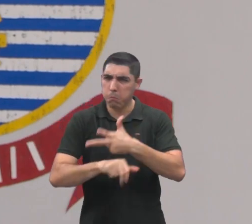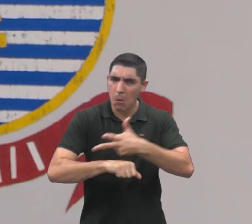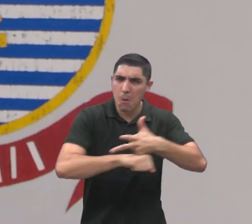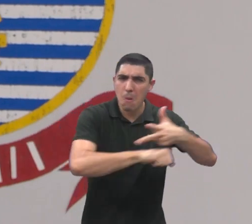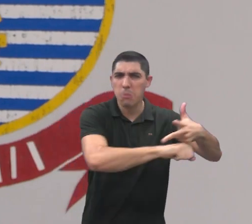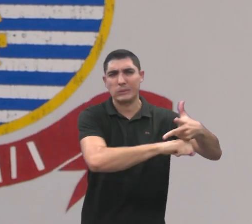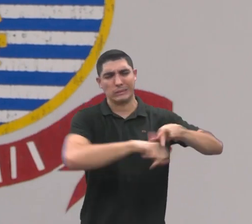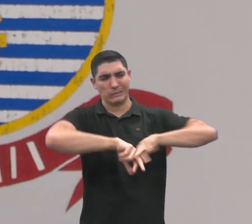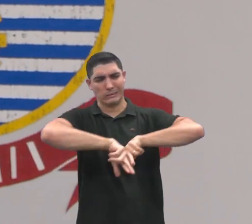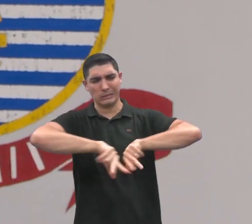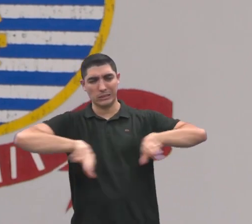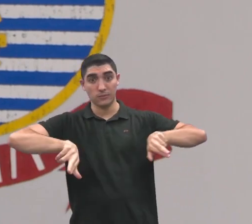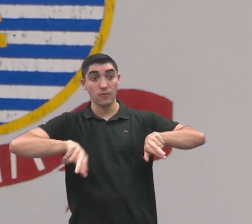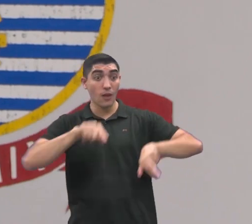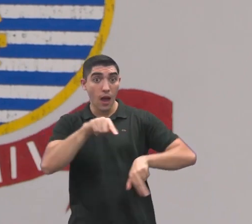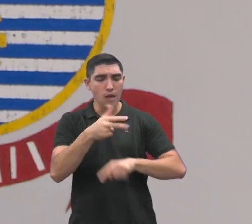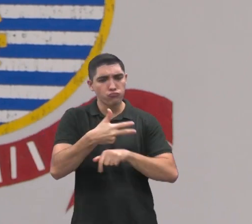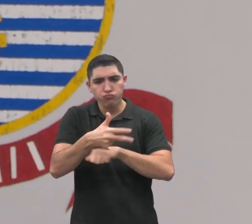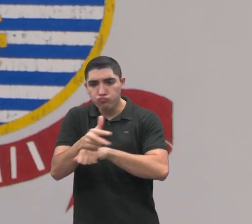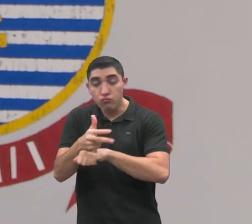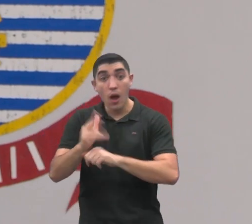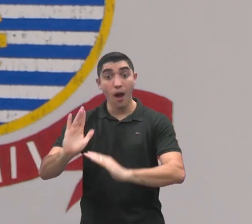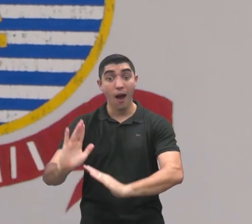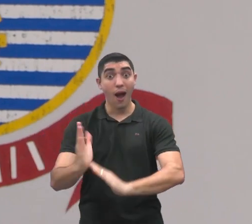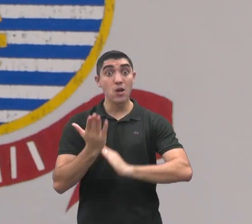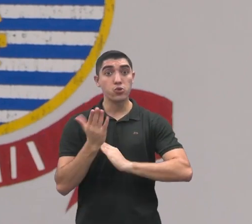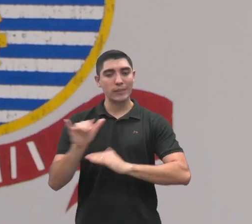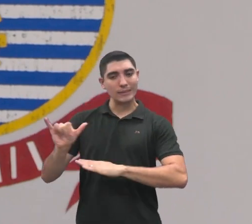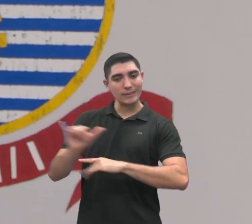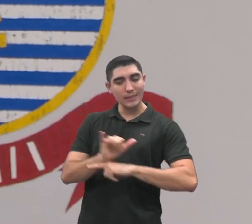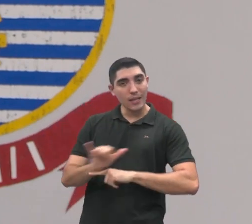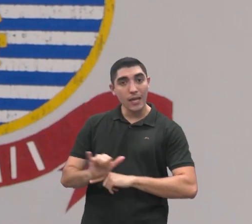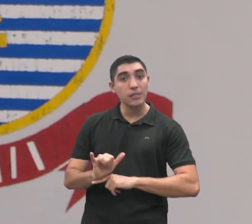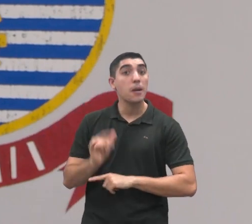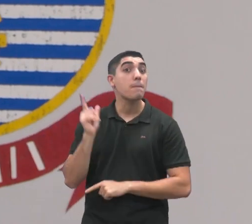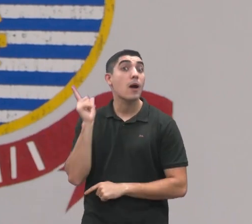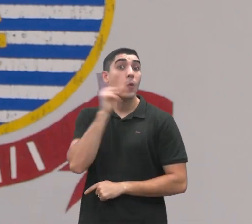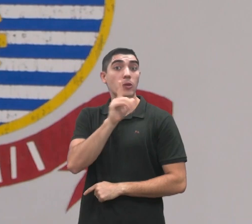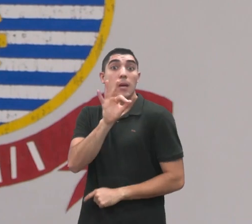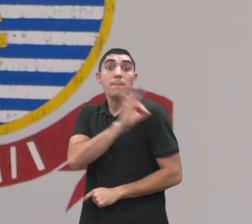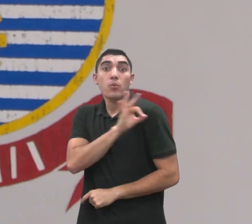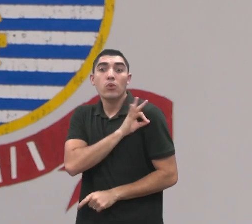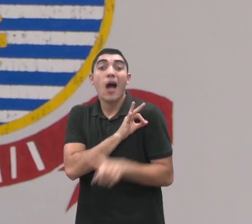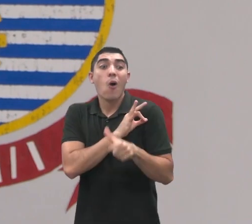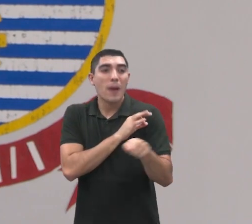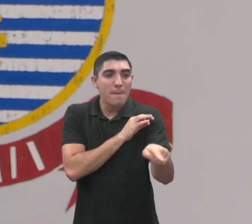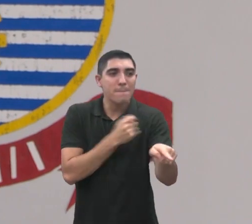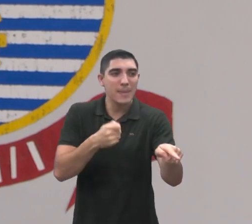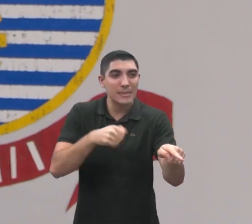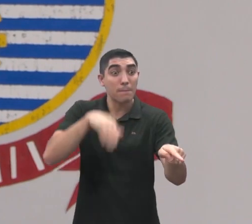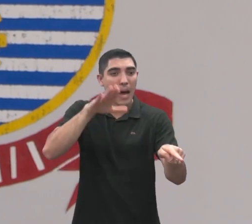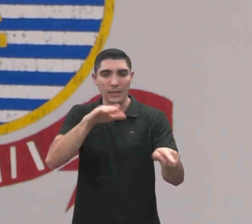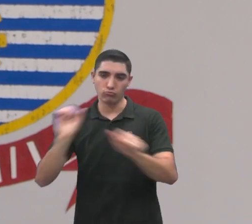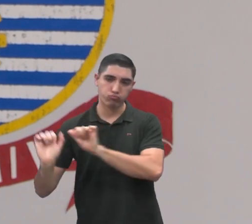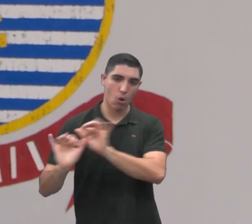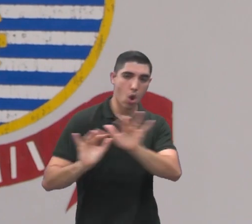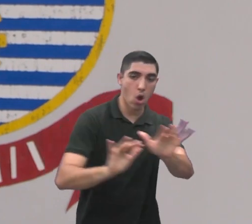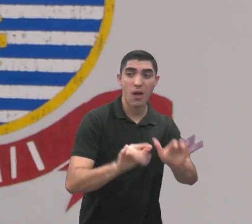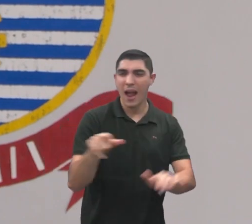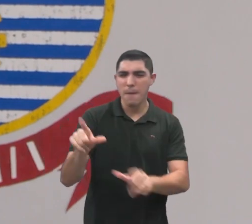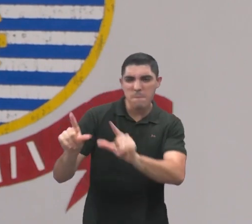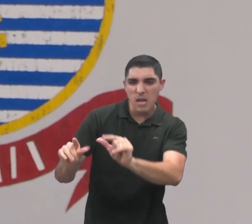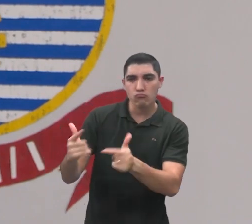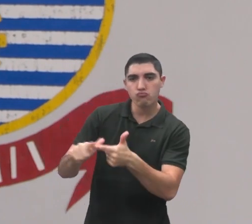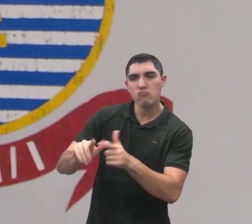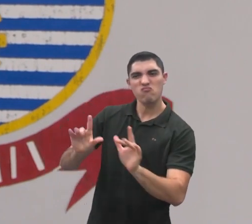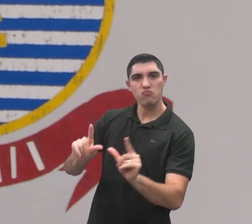Esses fatores é que serão itens para a distribuição do policiamento no terreno, no